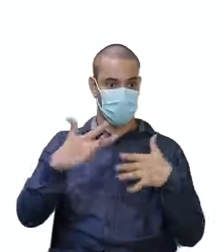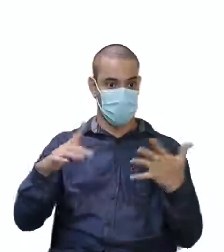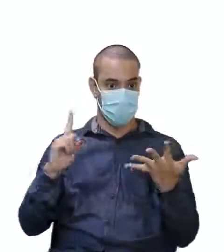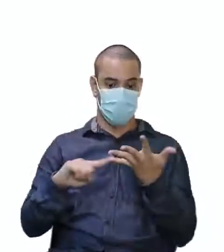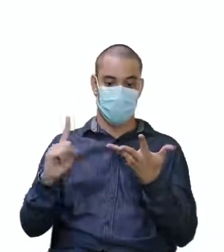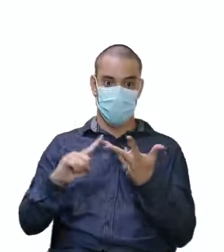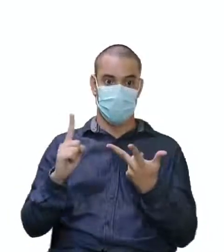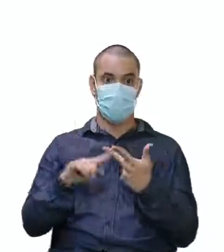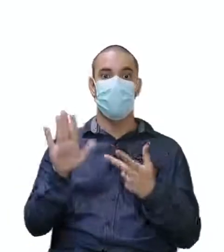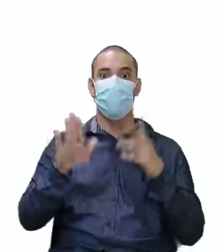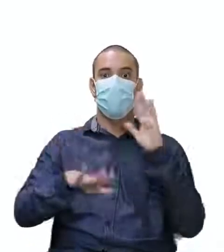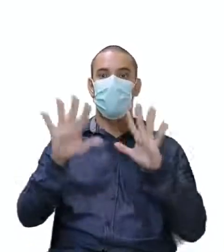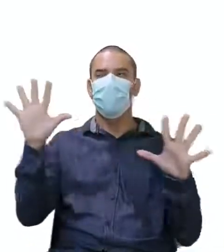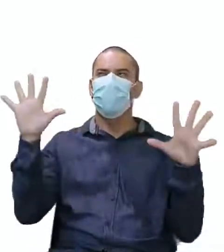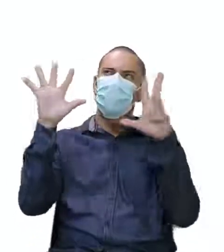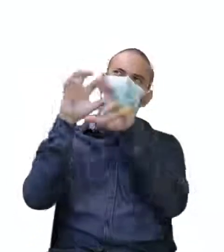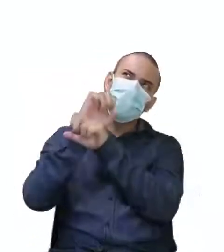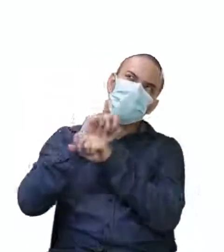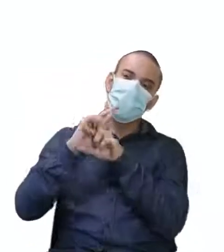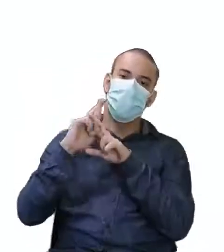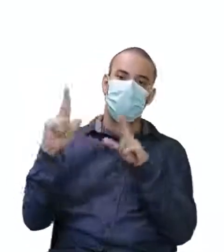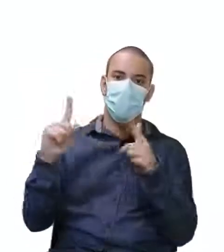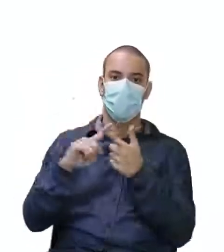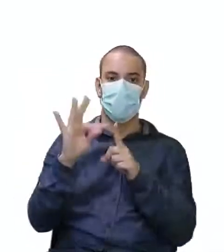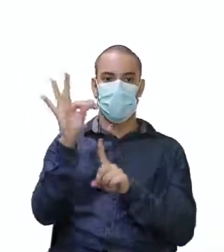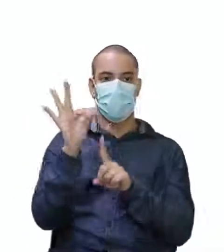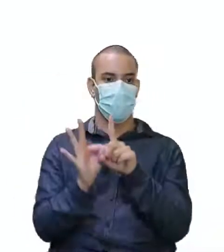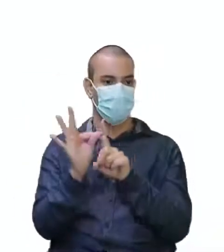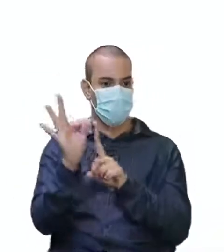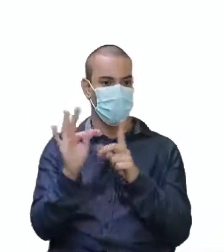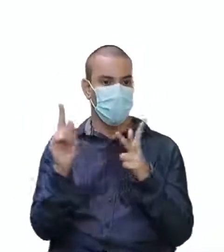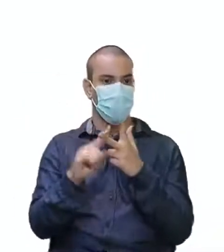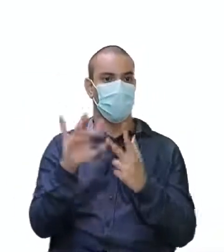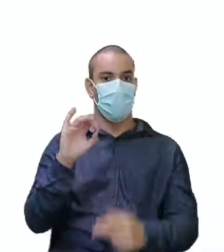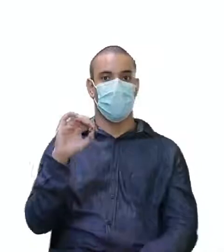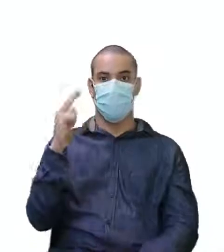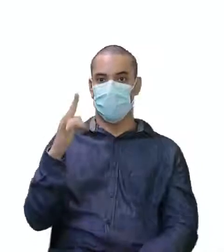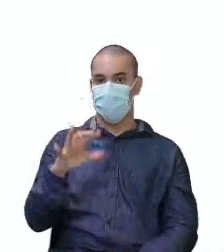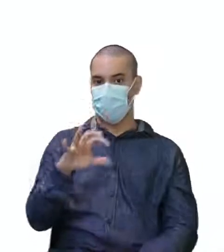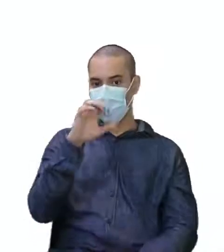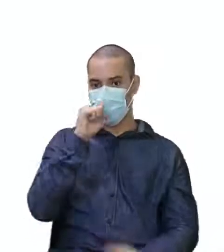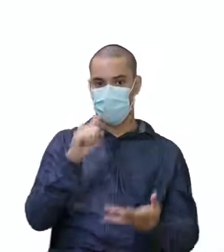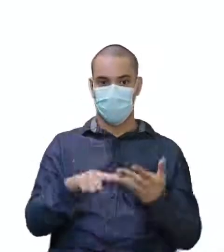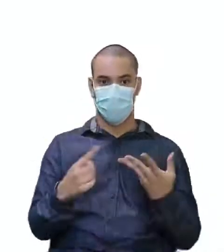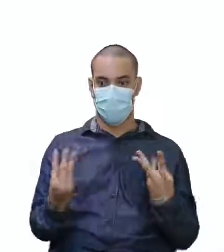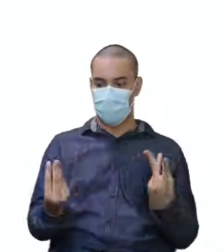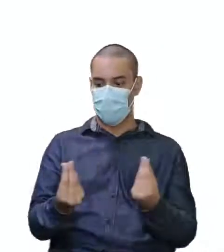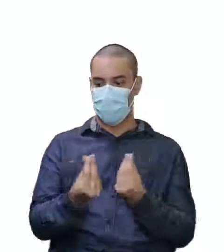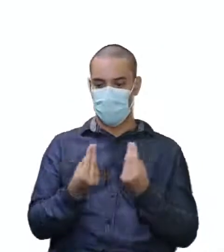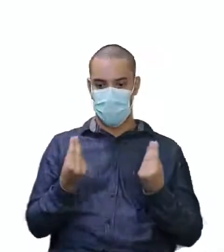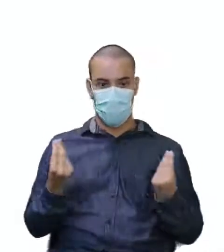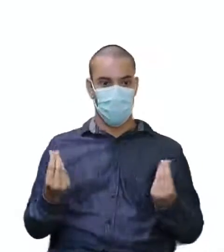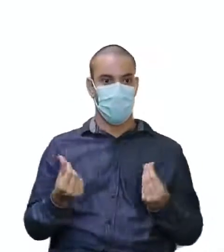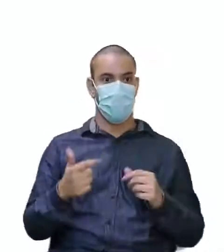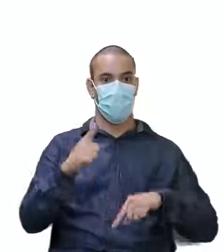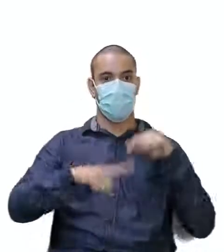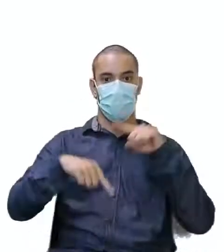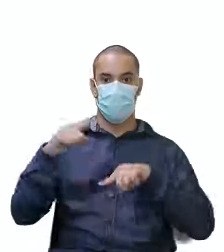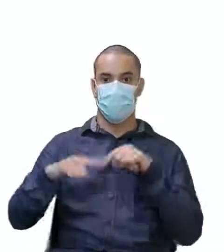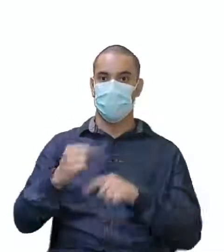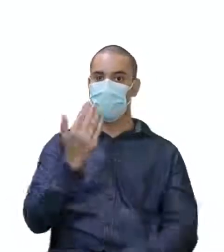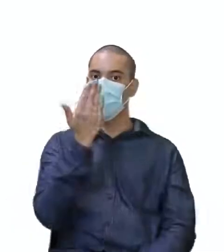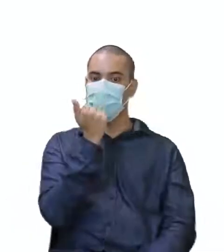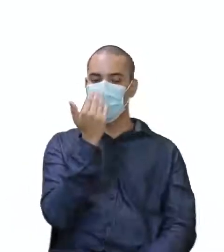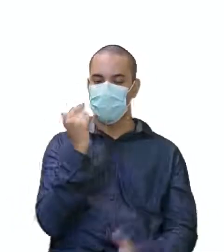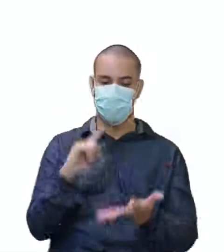condições de luminosidade, temperatura, concentração de oxigênio, umidade e disponibilidade de recursos